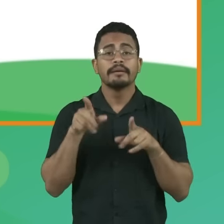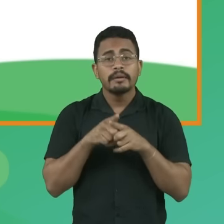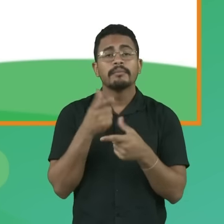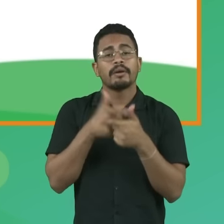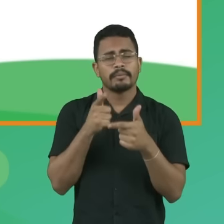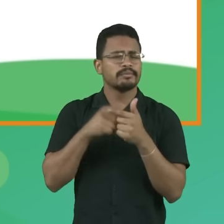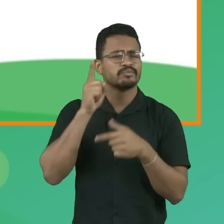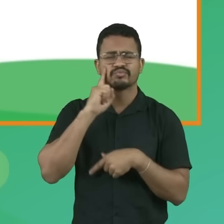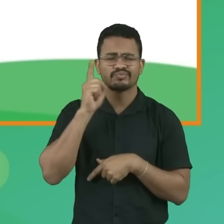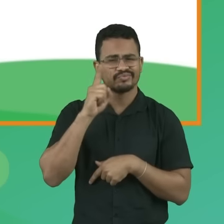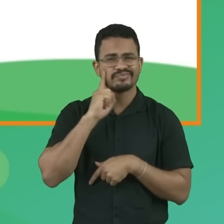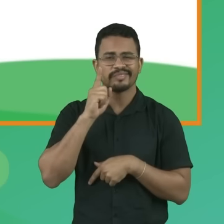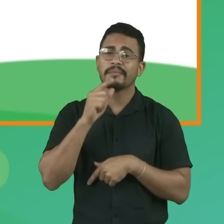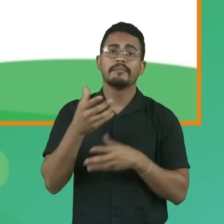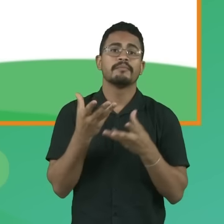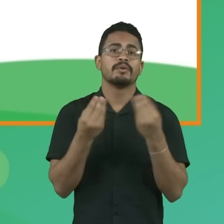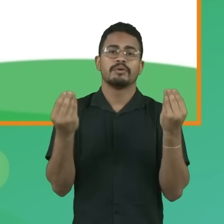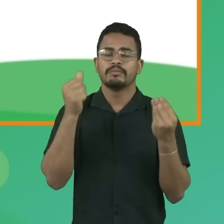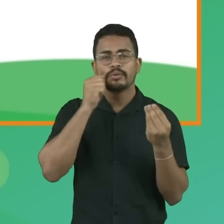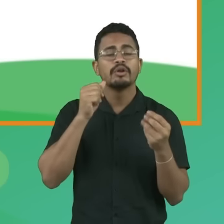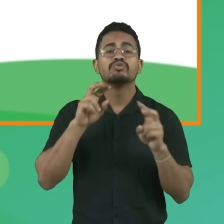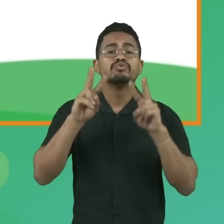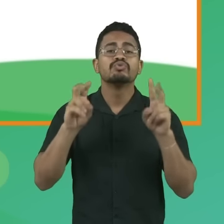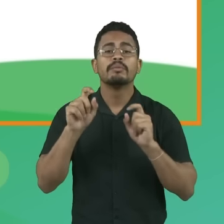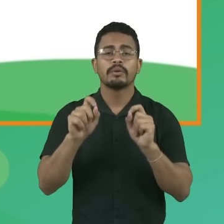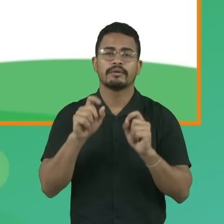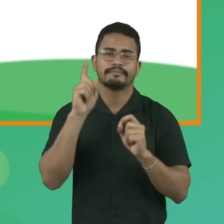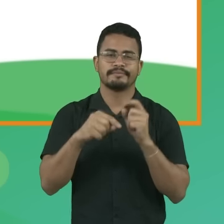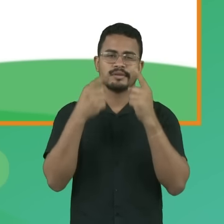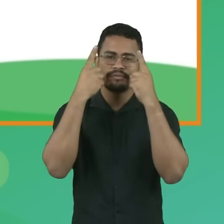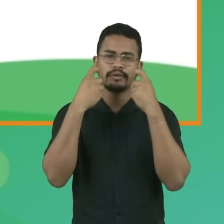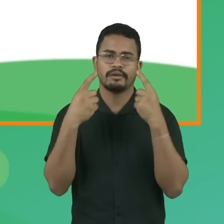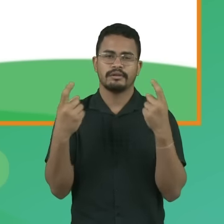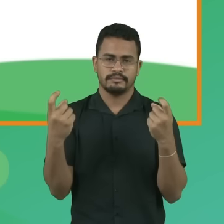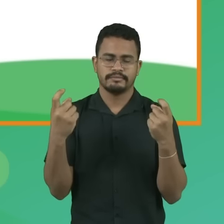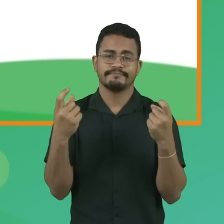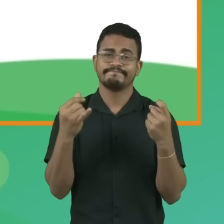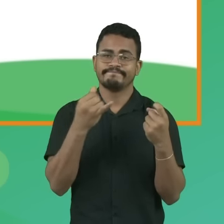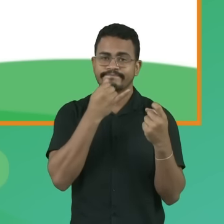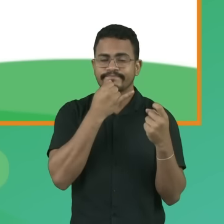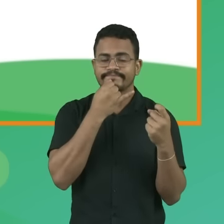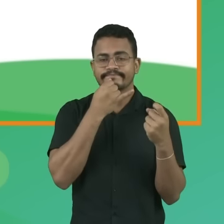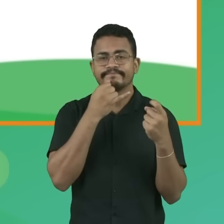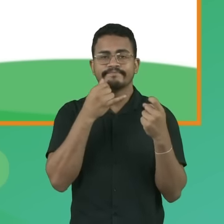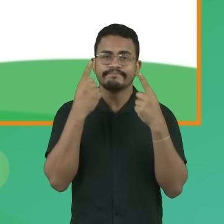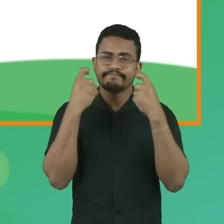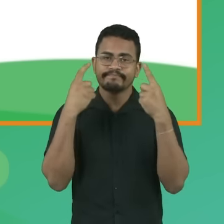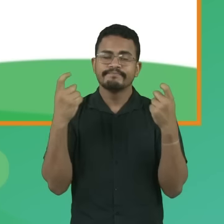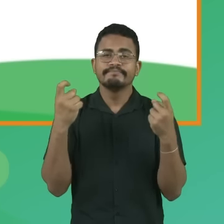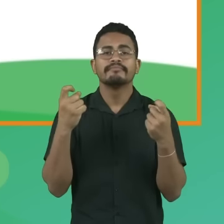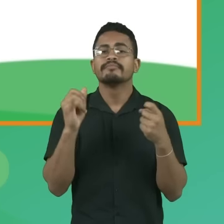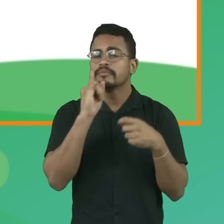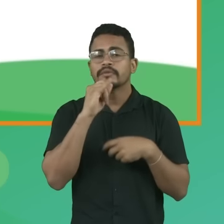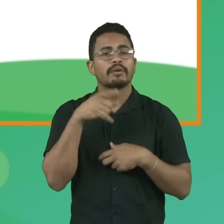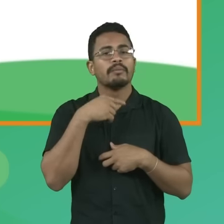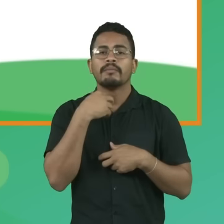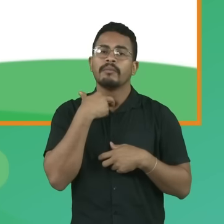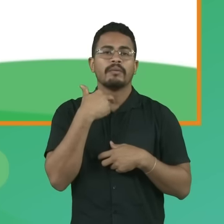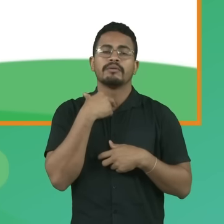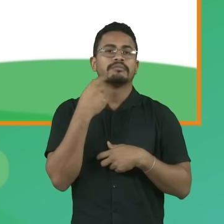diariamente por muitas mulheres ainda é a questão da violência, né? Infelizmente. Além de não poderem andar tranquilas nas